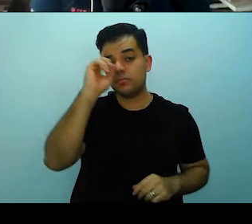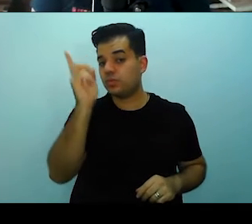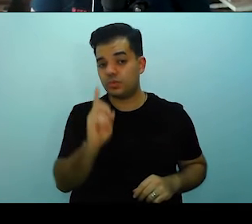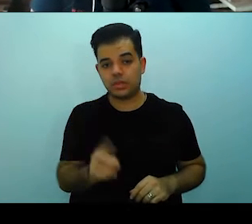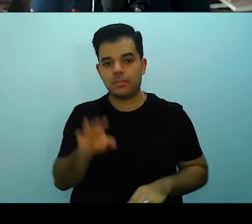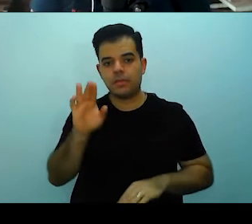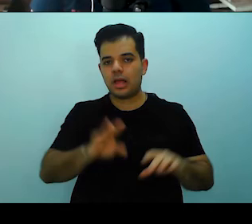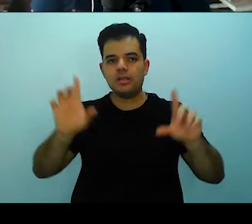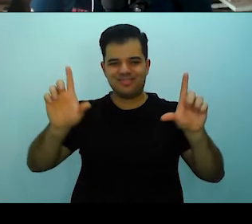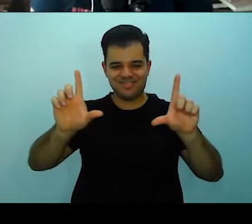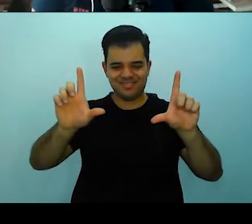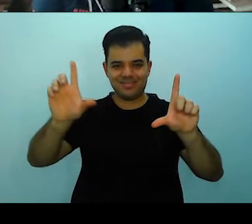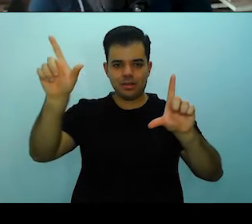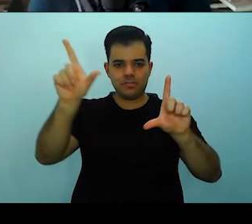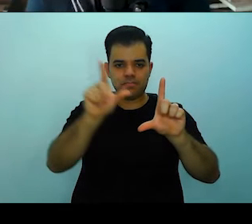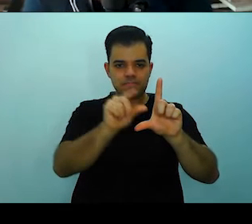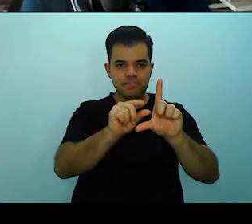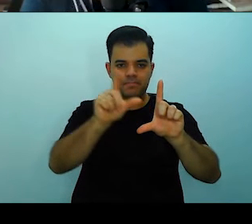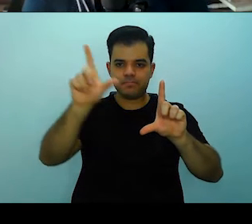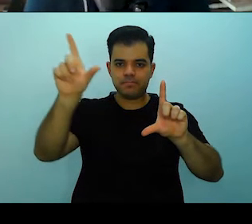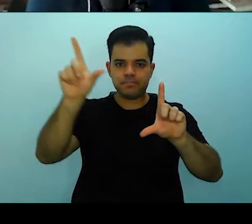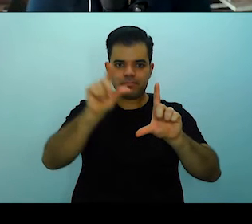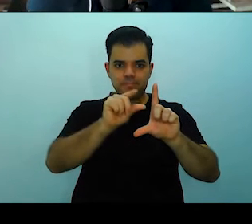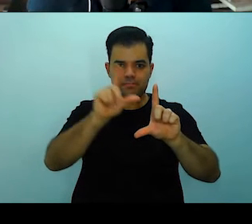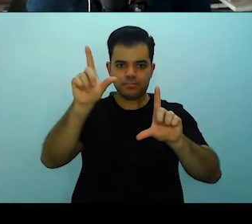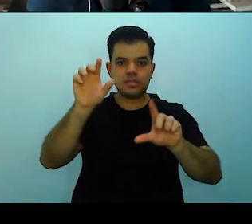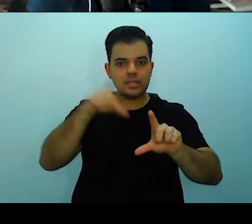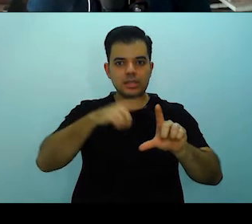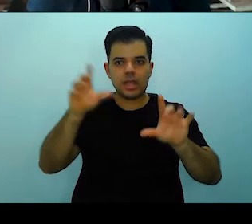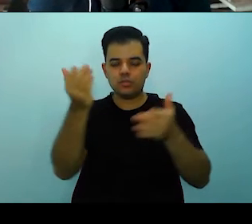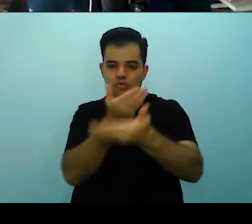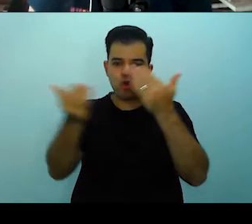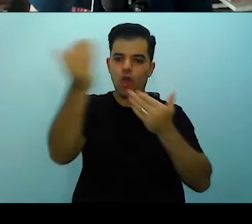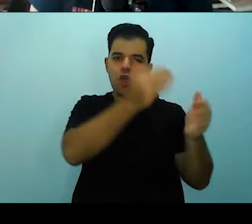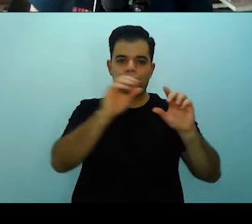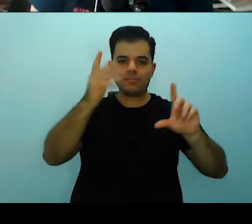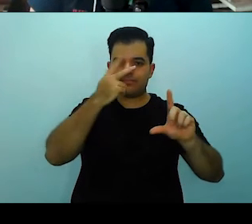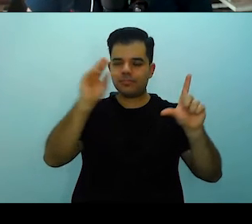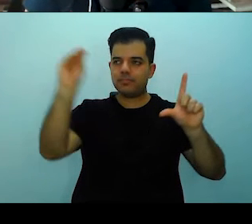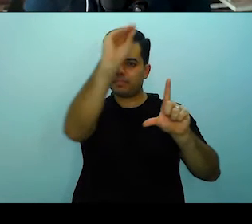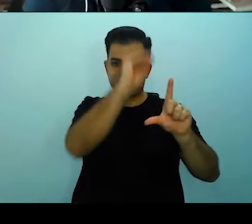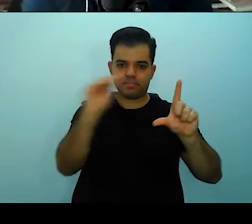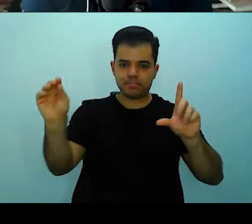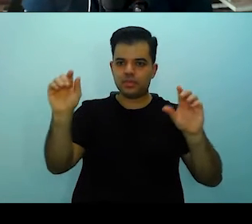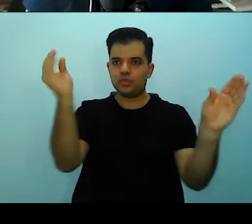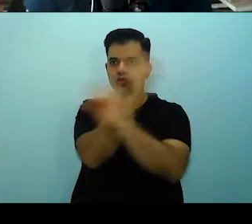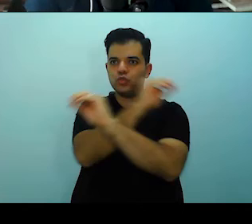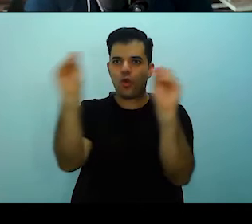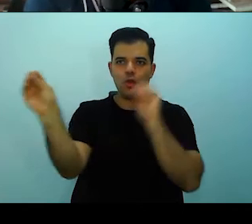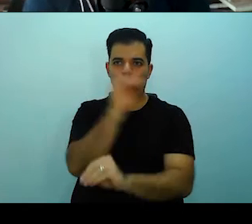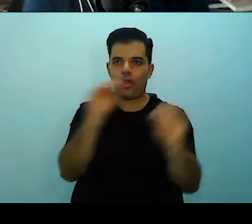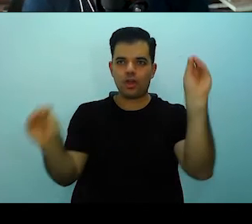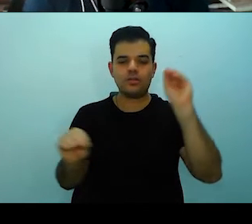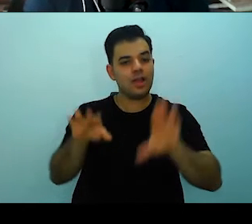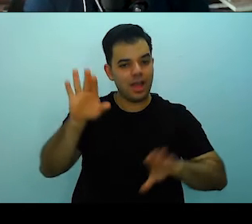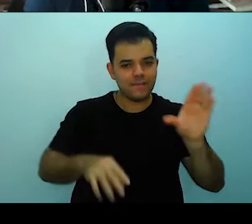ela é redimensionada, esses itens se rearranjam, se realocam, e pode parecer que não faz diferença, porque o leitor